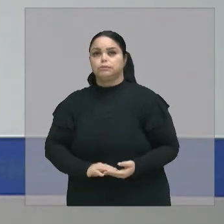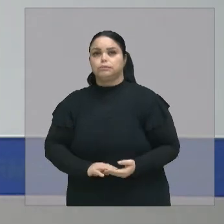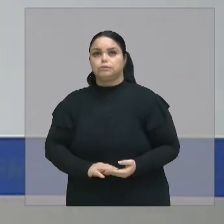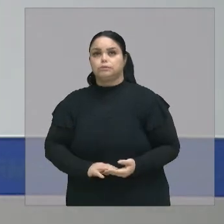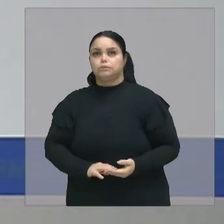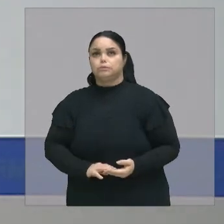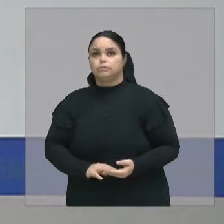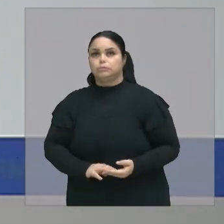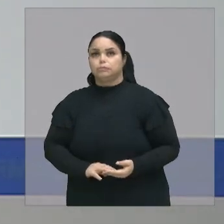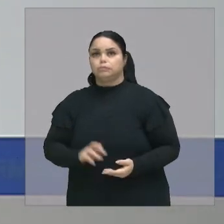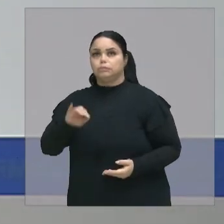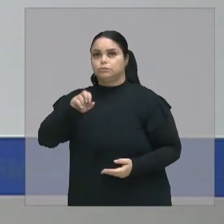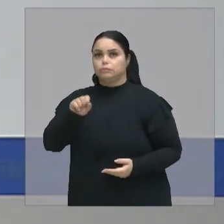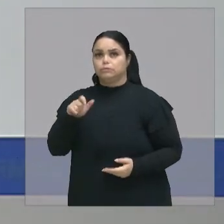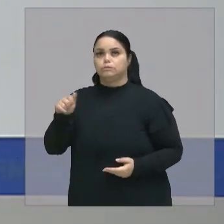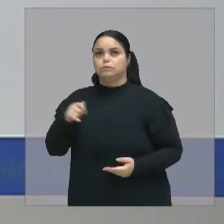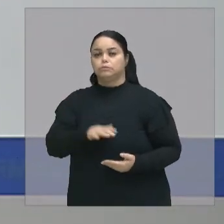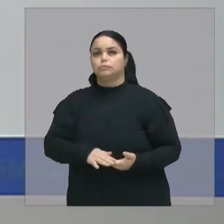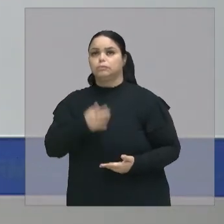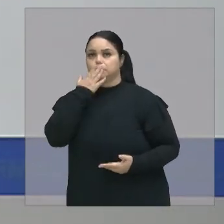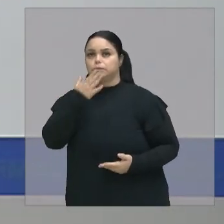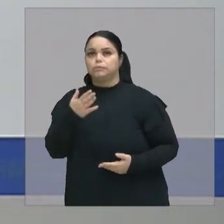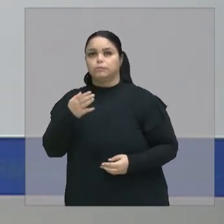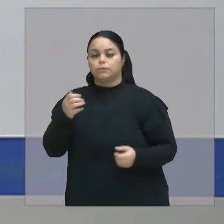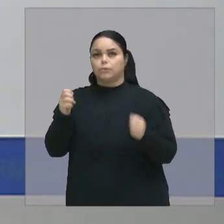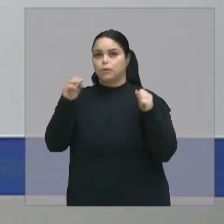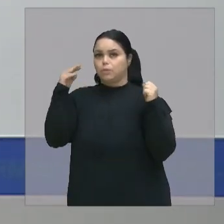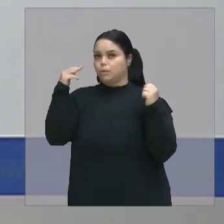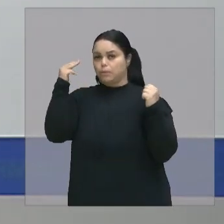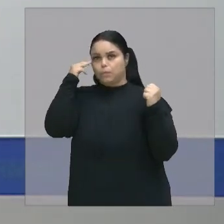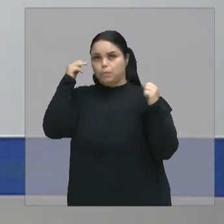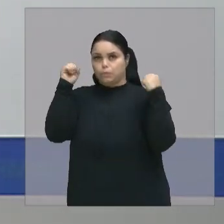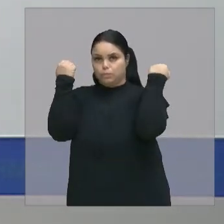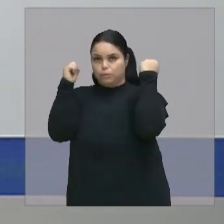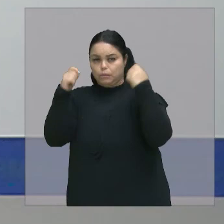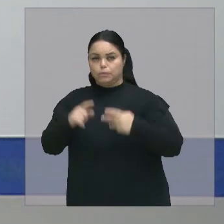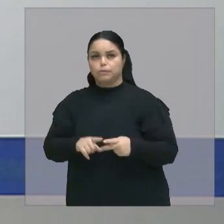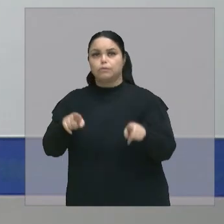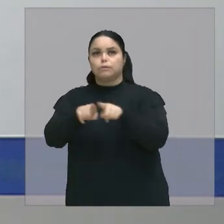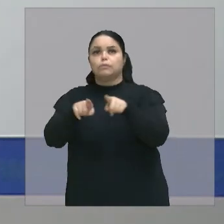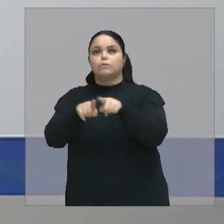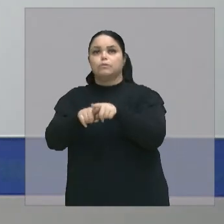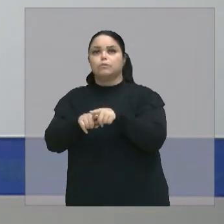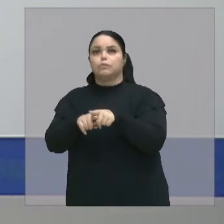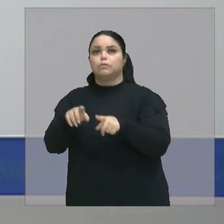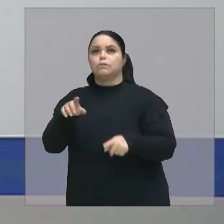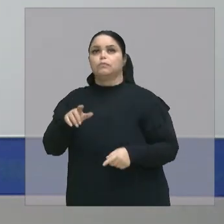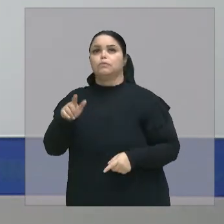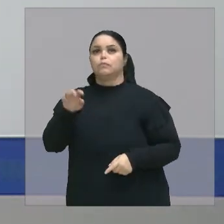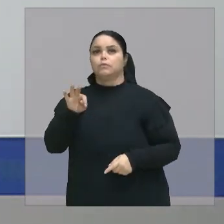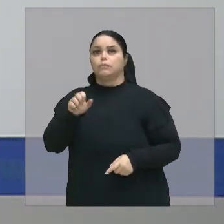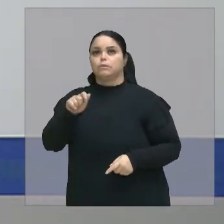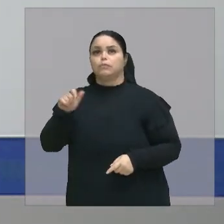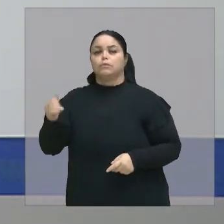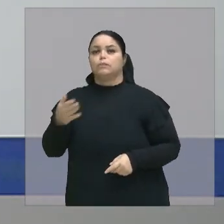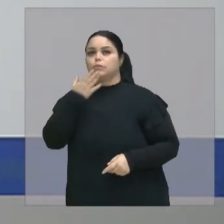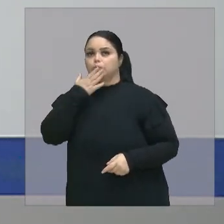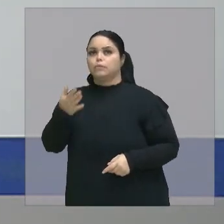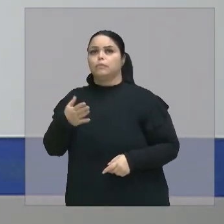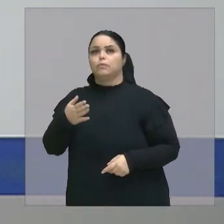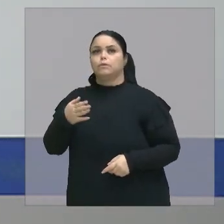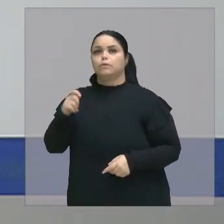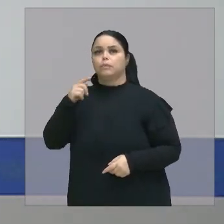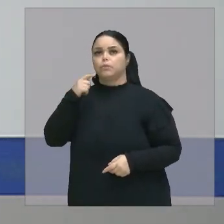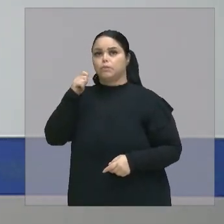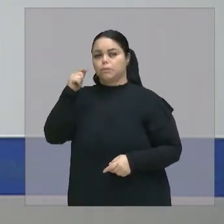José Walter Ribeiro, a pedido do Marcão da Academia, e também Tiago Augusto da Cunha, a pedido da vereadora Amélia